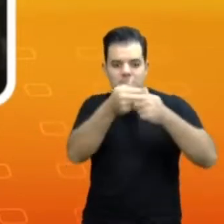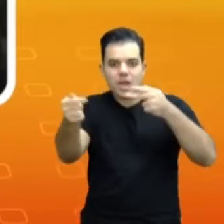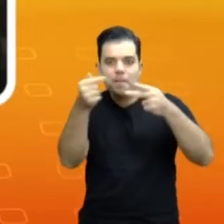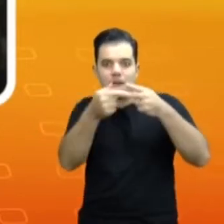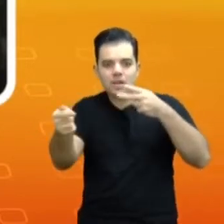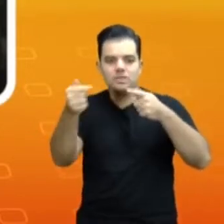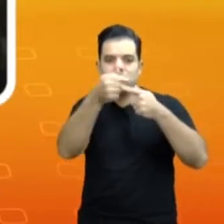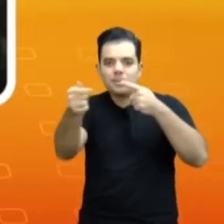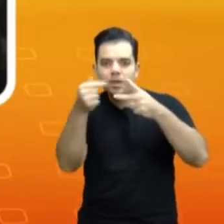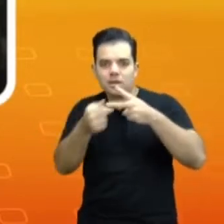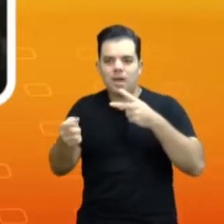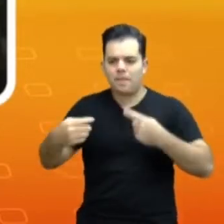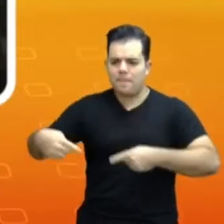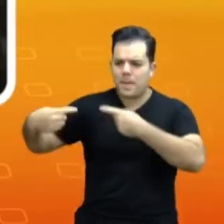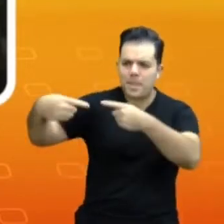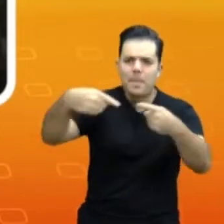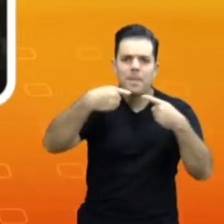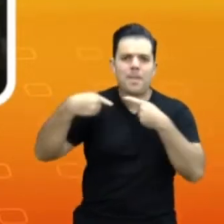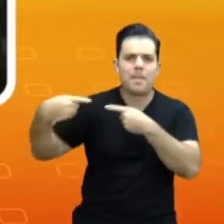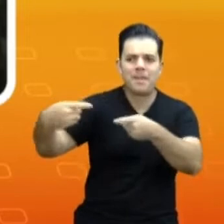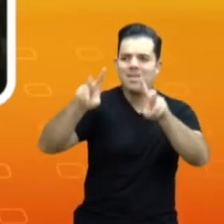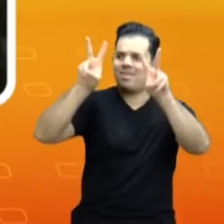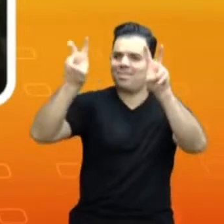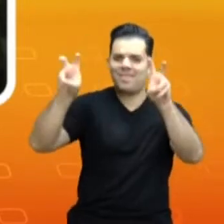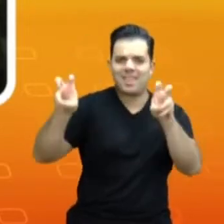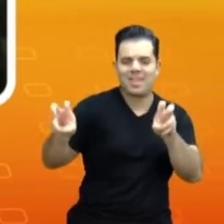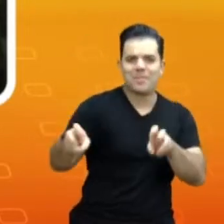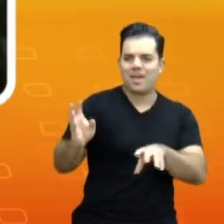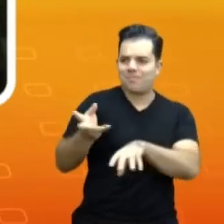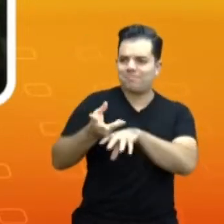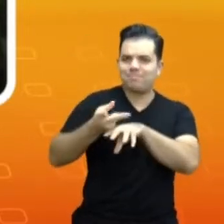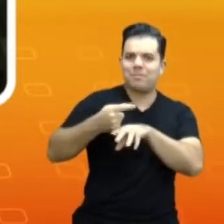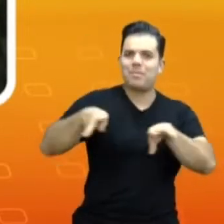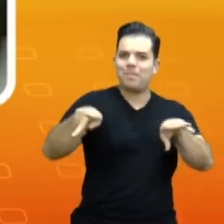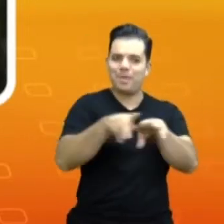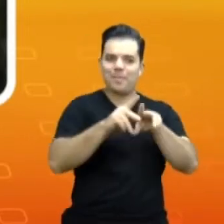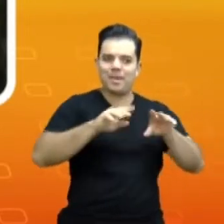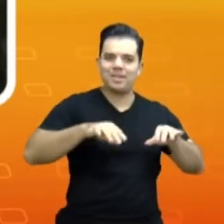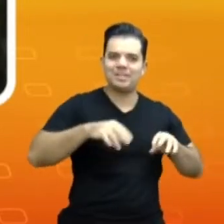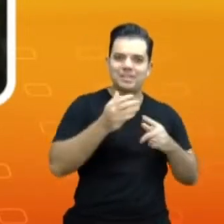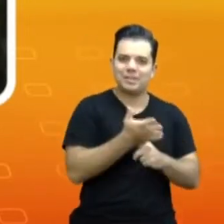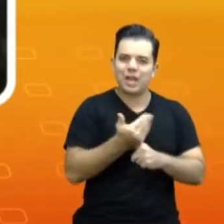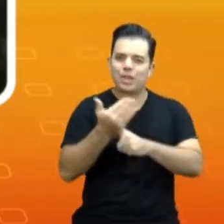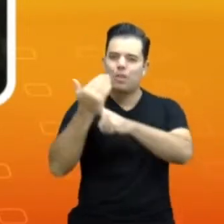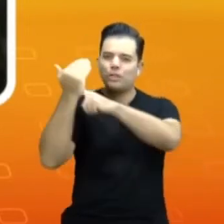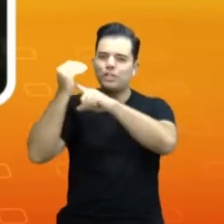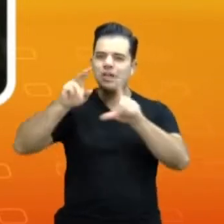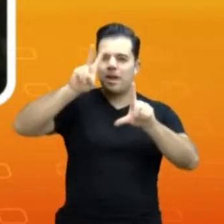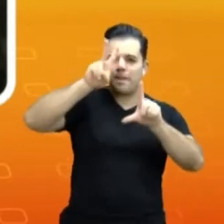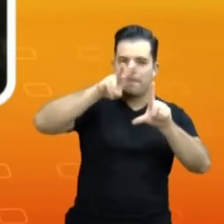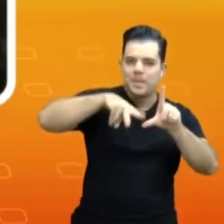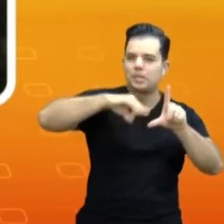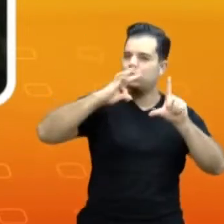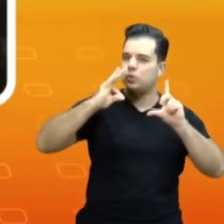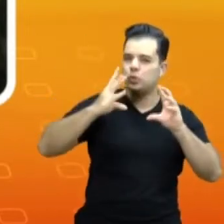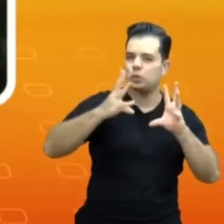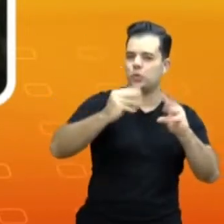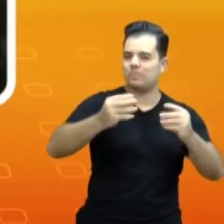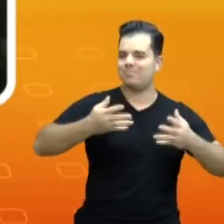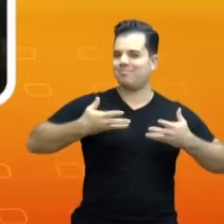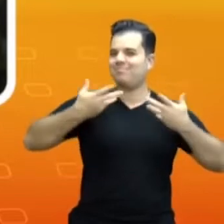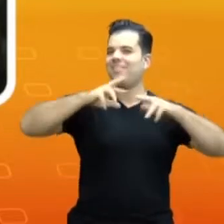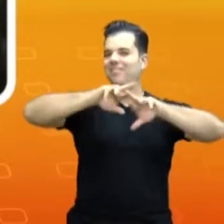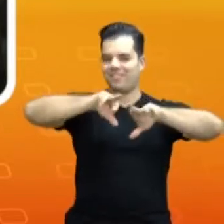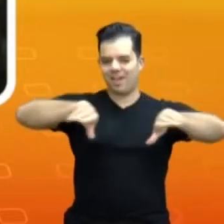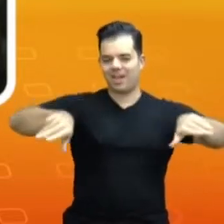15 dias a gente debate os assuntos mais quentes do mercado da tecnologia, da mídia, do entretenimento.